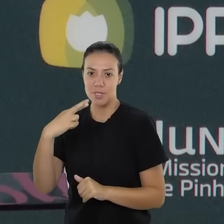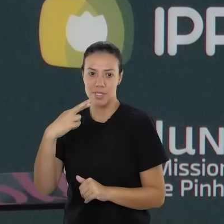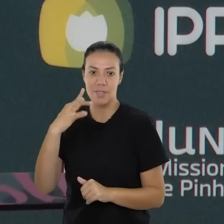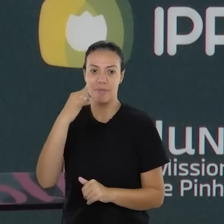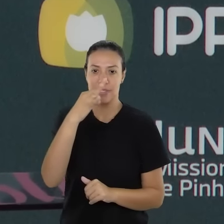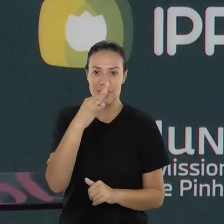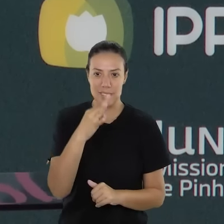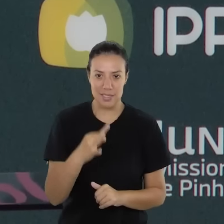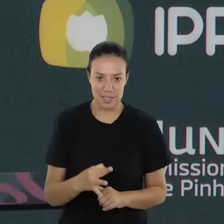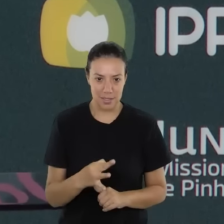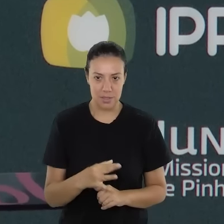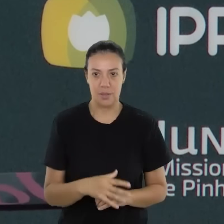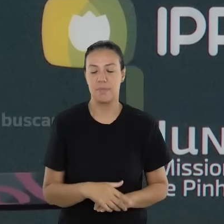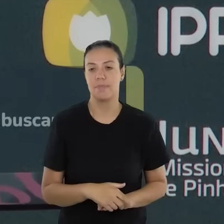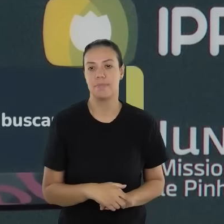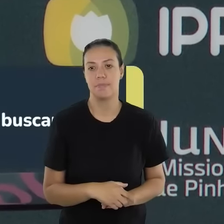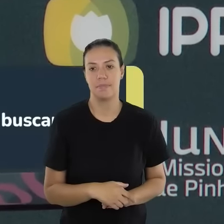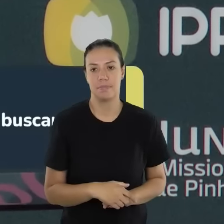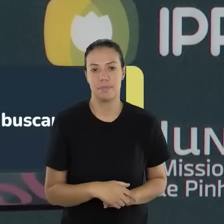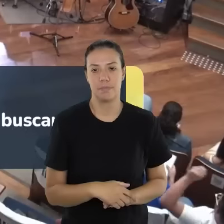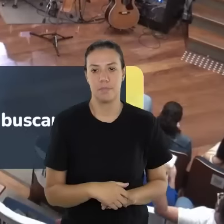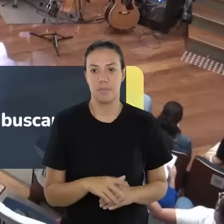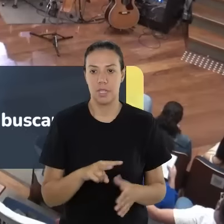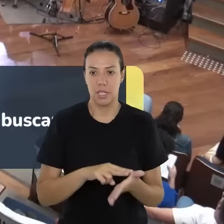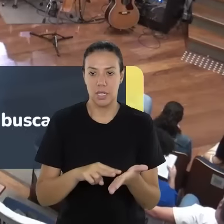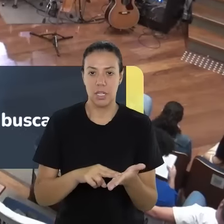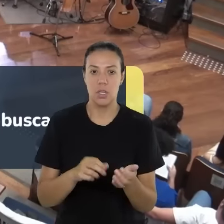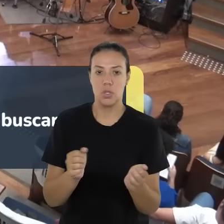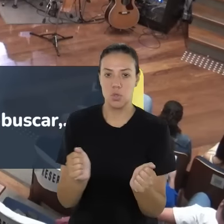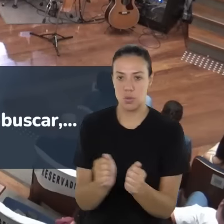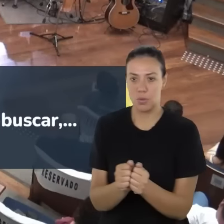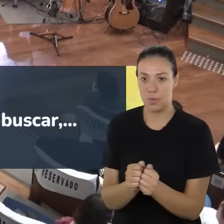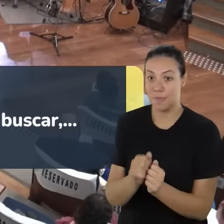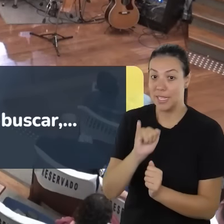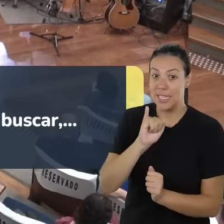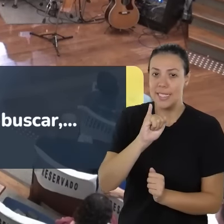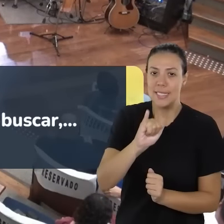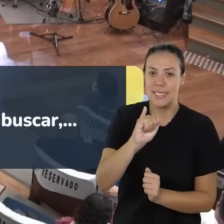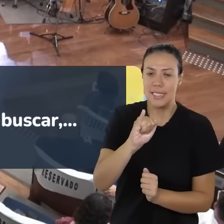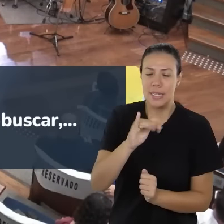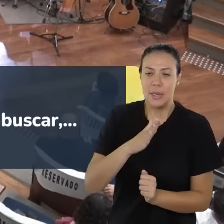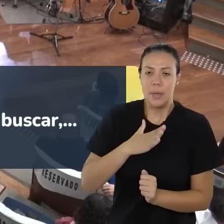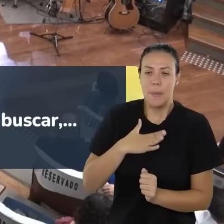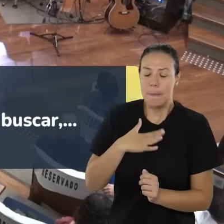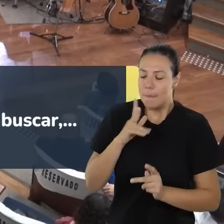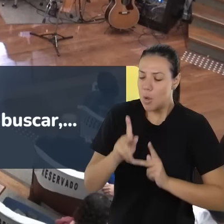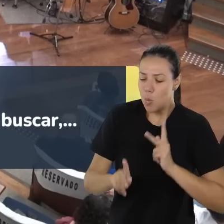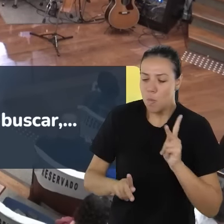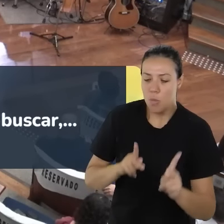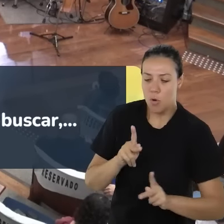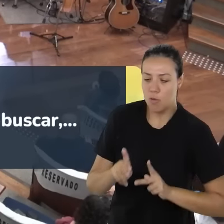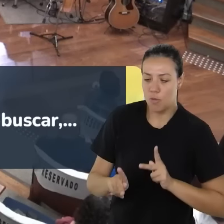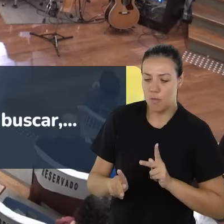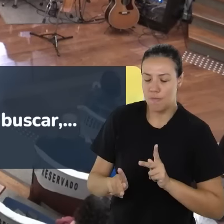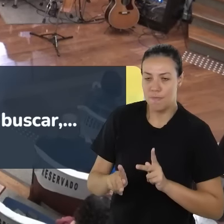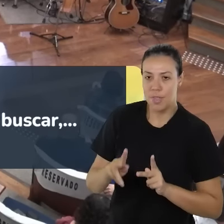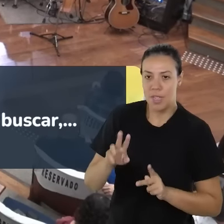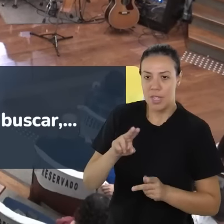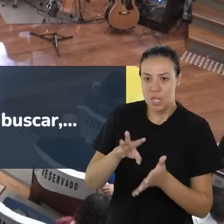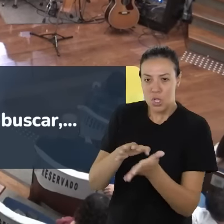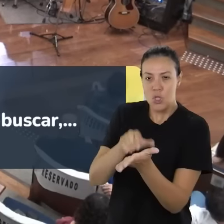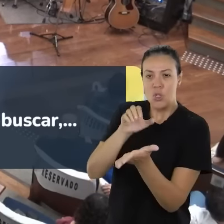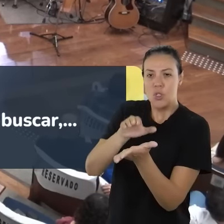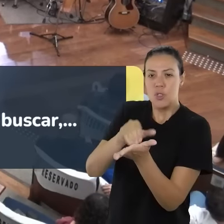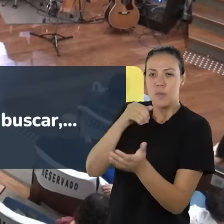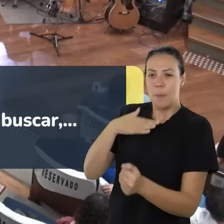Vamos ler juntos, bem forte, o que é que diz? Se o meu povo, que se chama pelo meu nome,